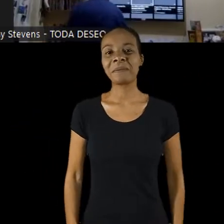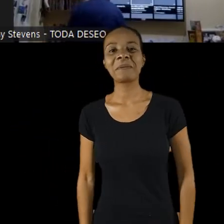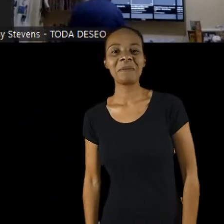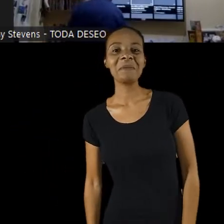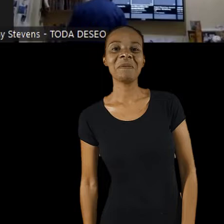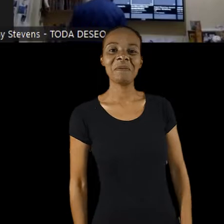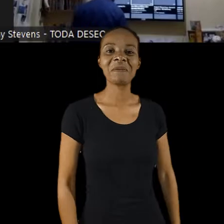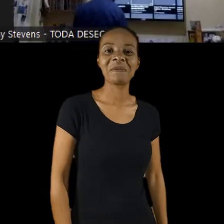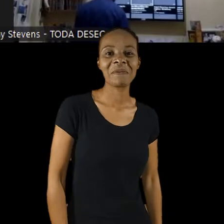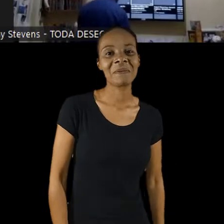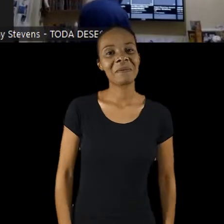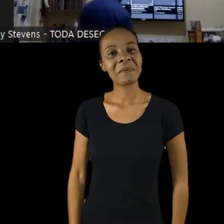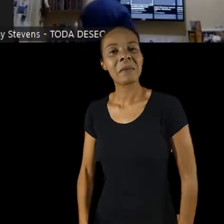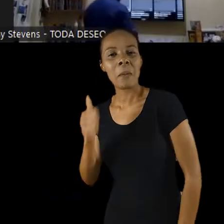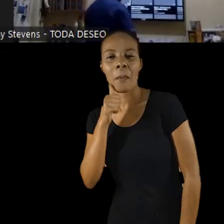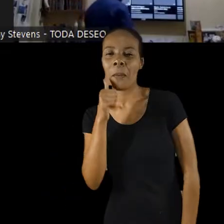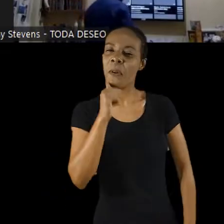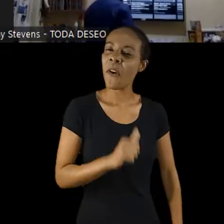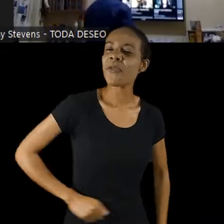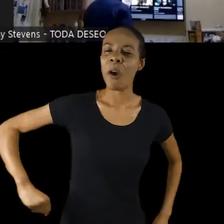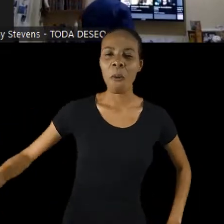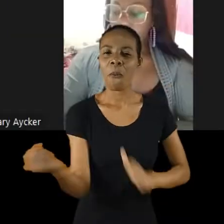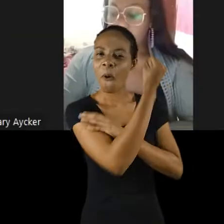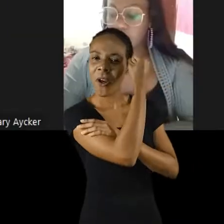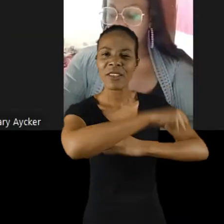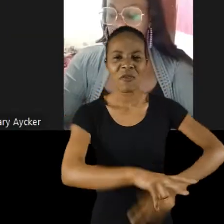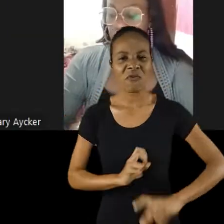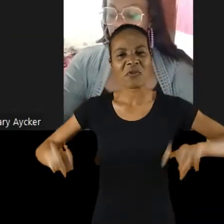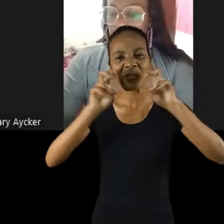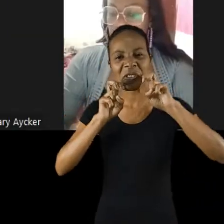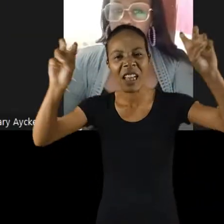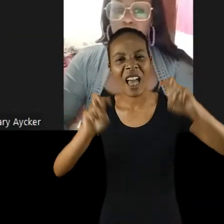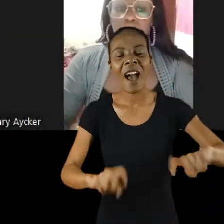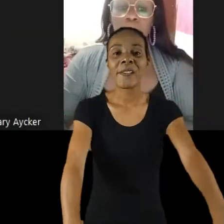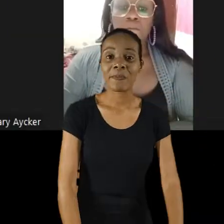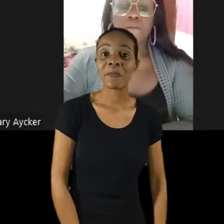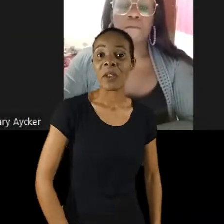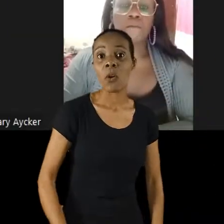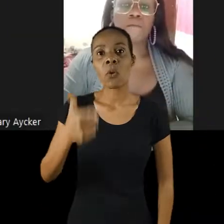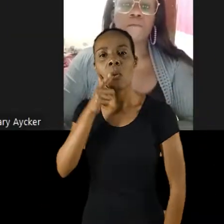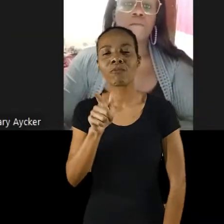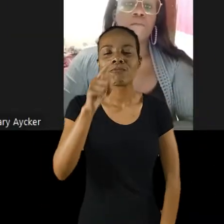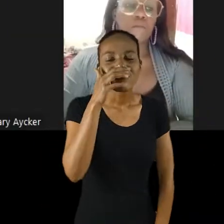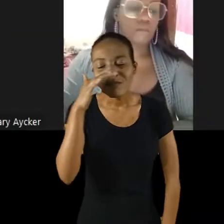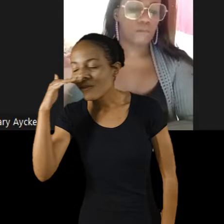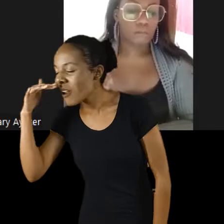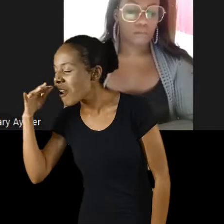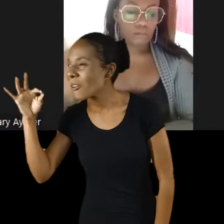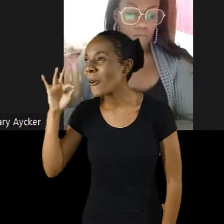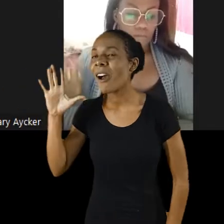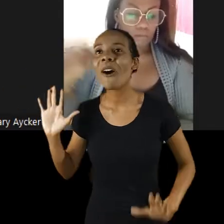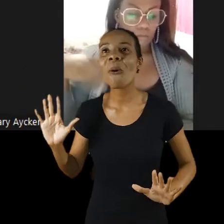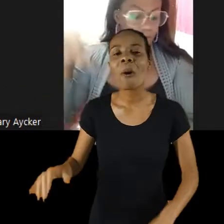Eu vou gritar. Menina que é trapista, gorda, poeta. Me deram mic, eu vou gritar. Consigo sentir de longe cheiro de machista